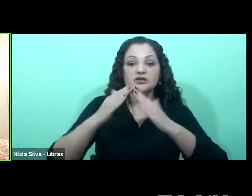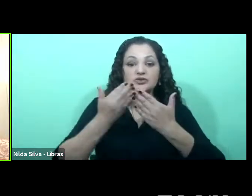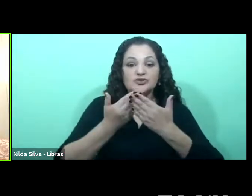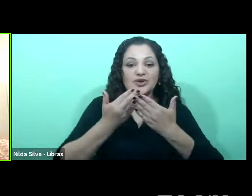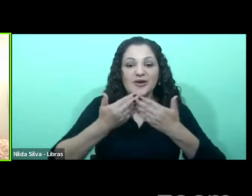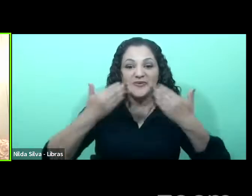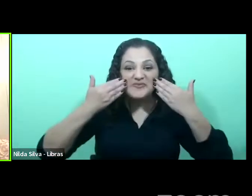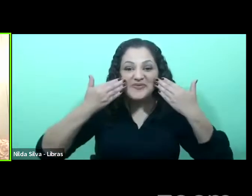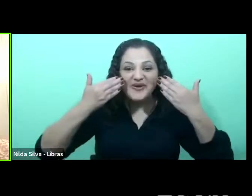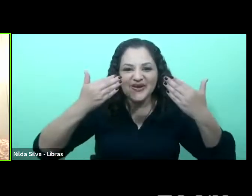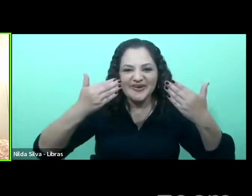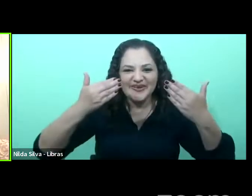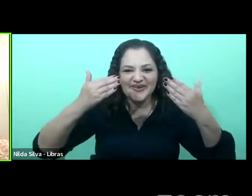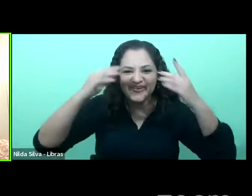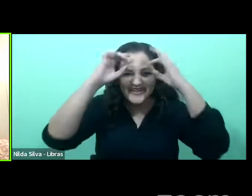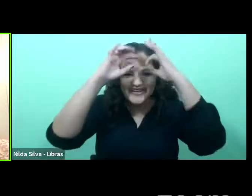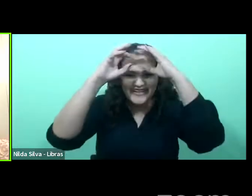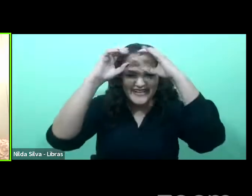férias.